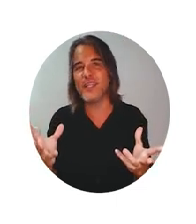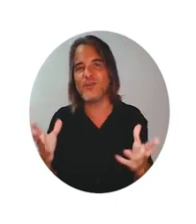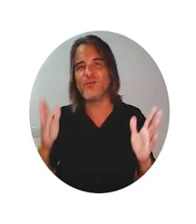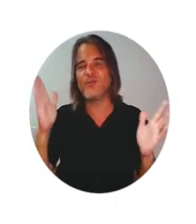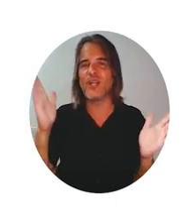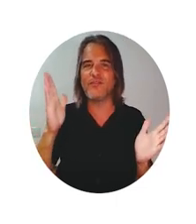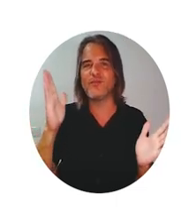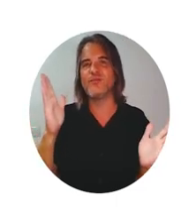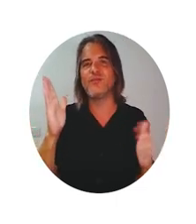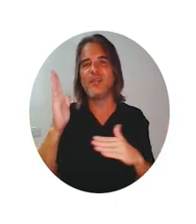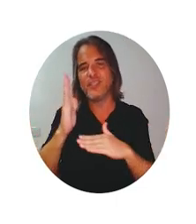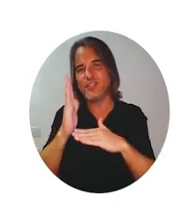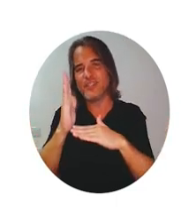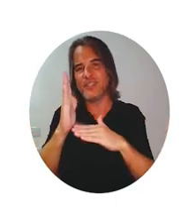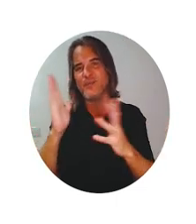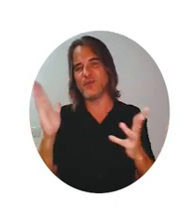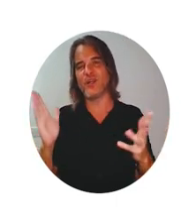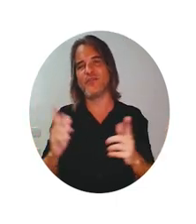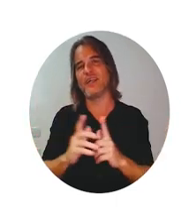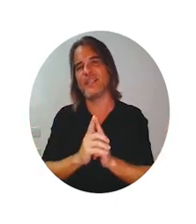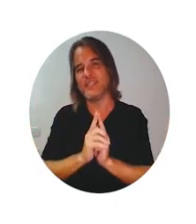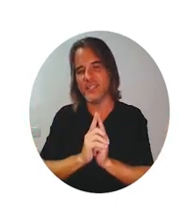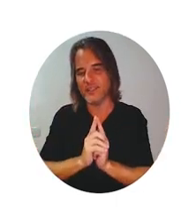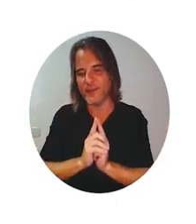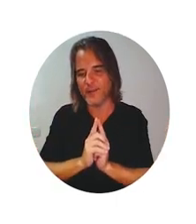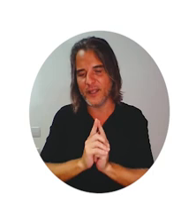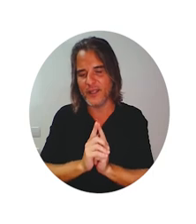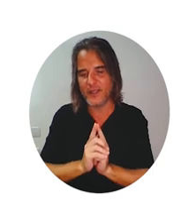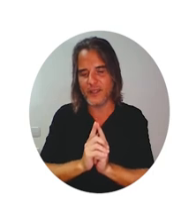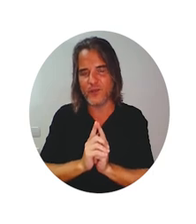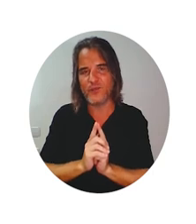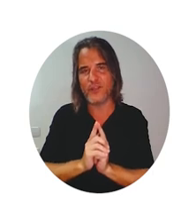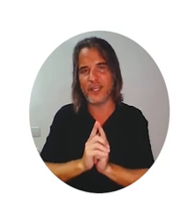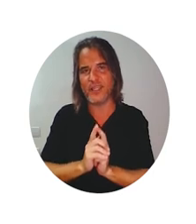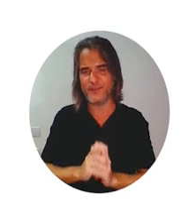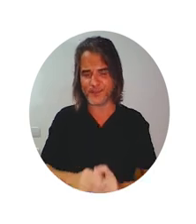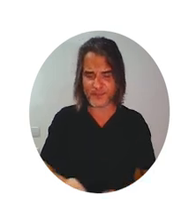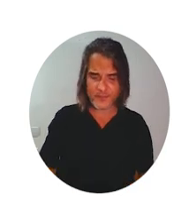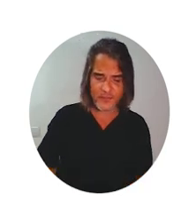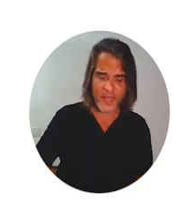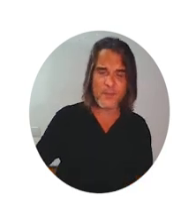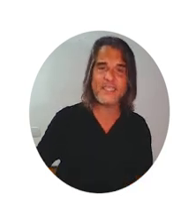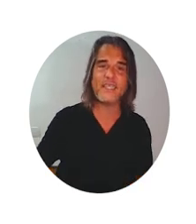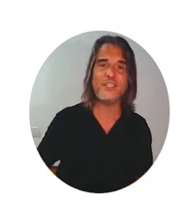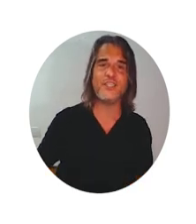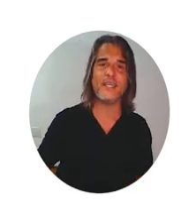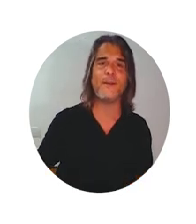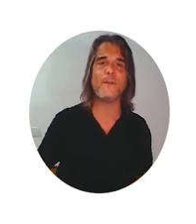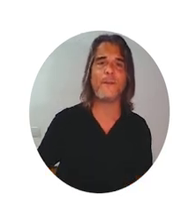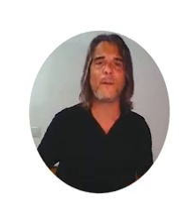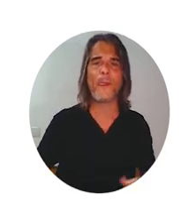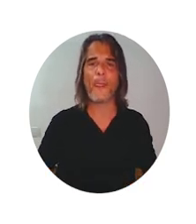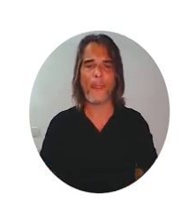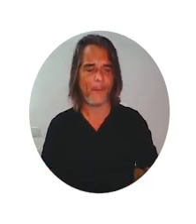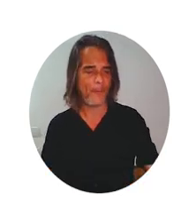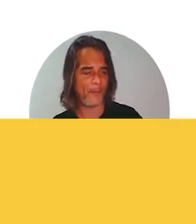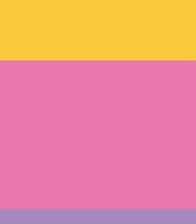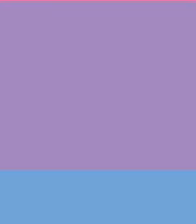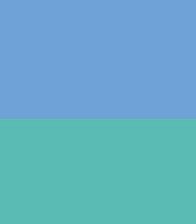não entenda o gráfico XY, o gráfico cartesiano. Né? Então, fica aí mais essa dica.